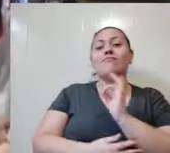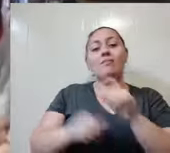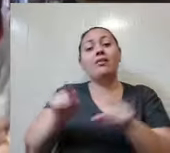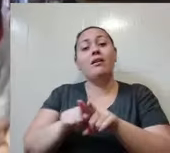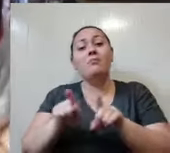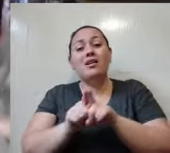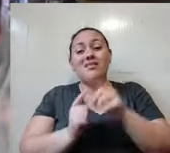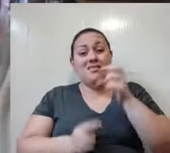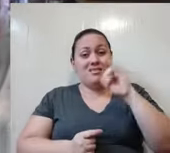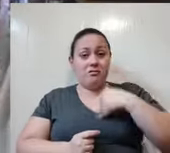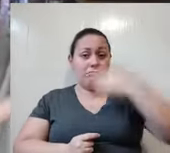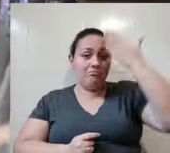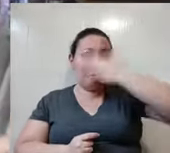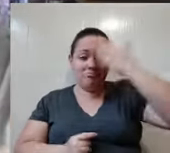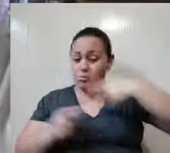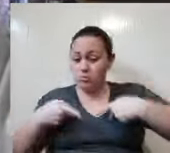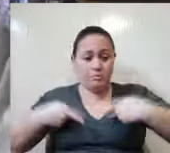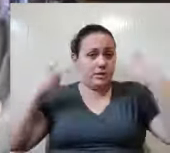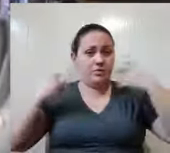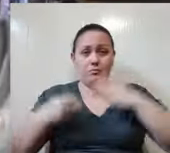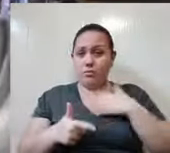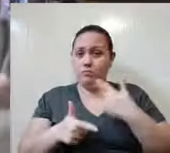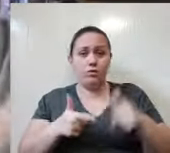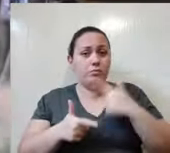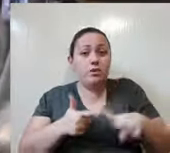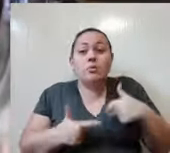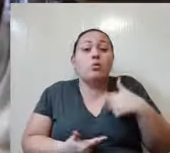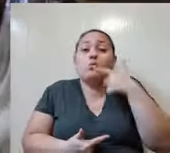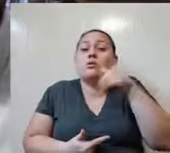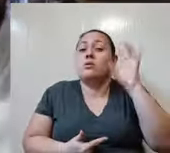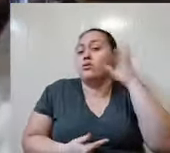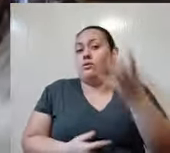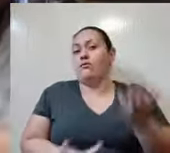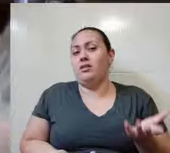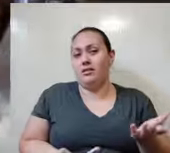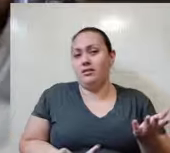desse problema meu, eu não posso fazer nada para tentar dar conta dele.